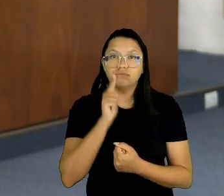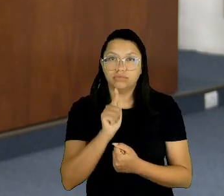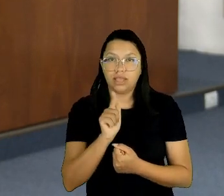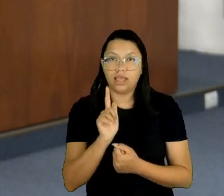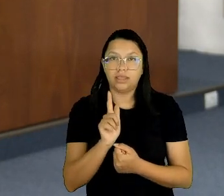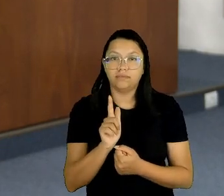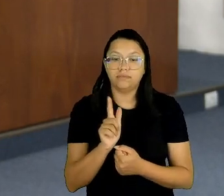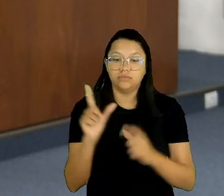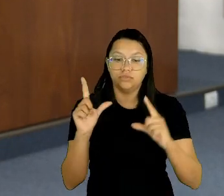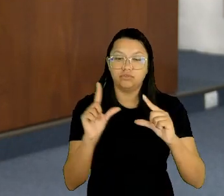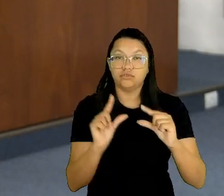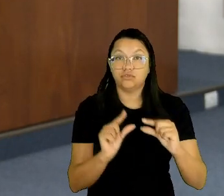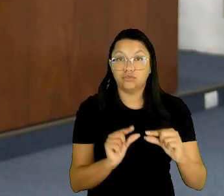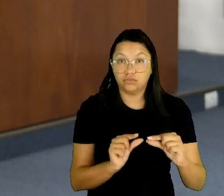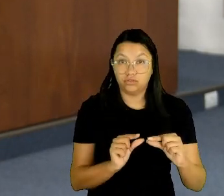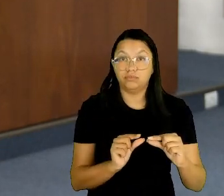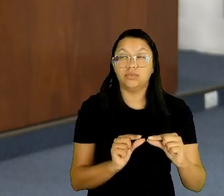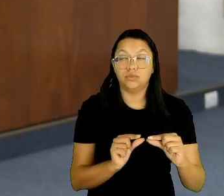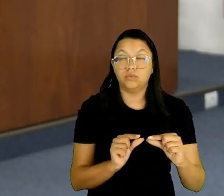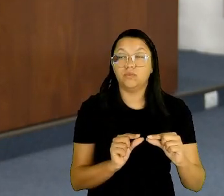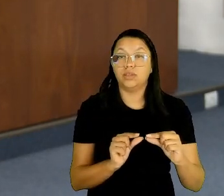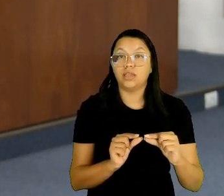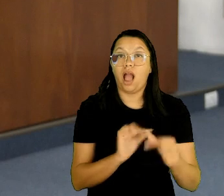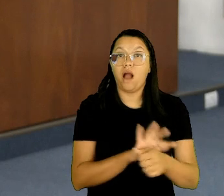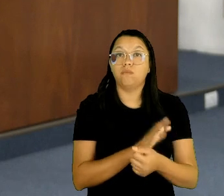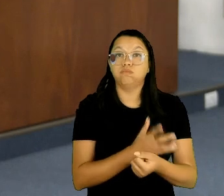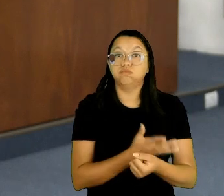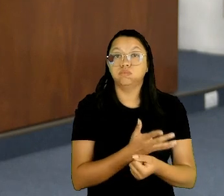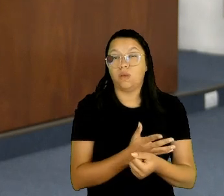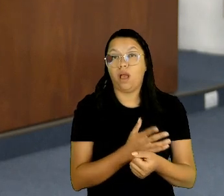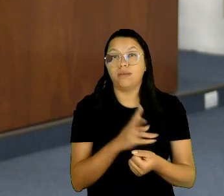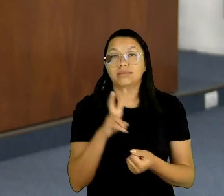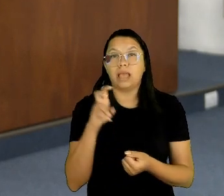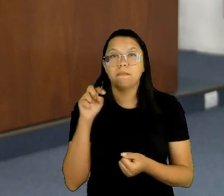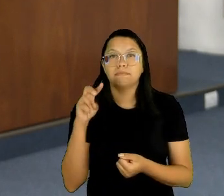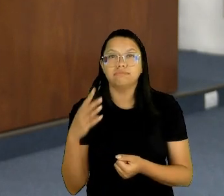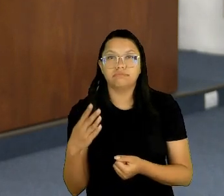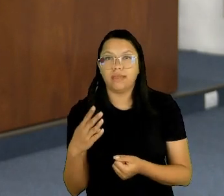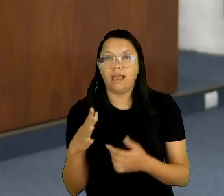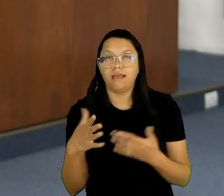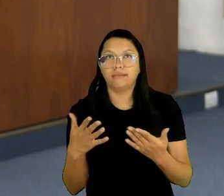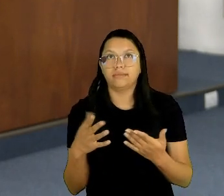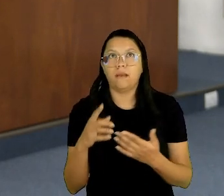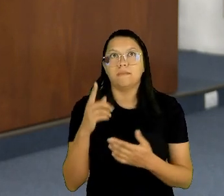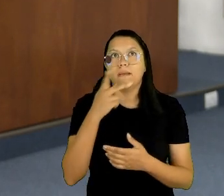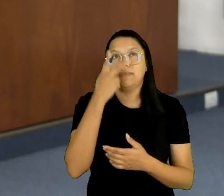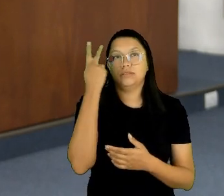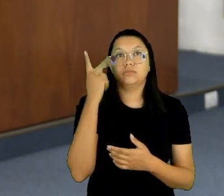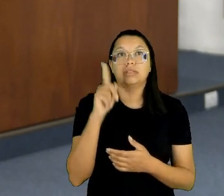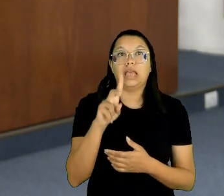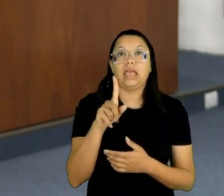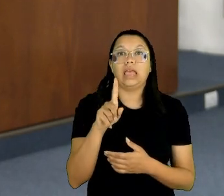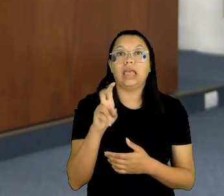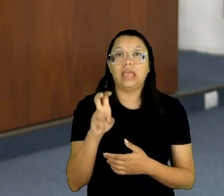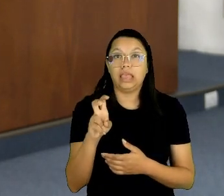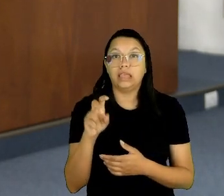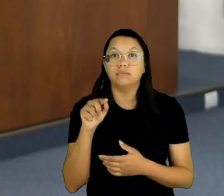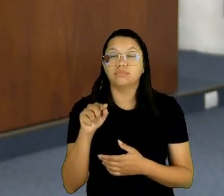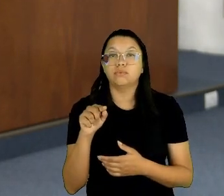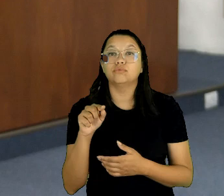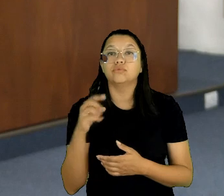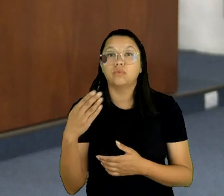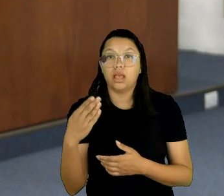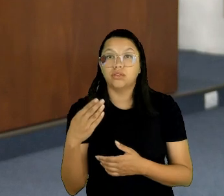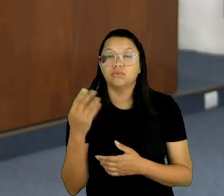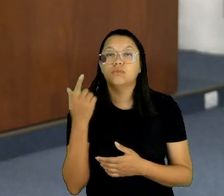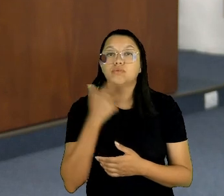peso, a gente consegue reduzir a pressão em quase 5 por 4. Então, o paciente que está com a pressão 15 por alguma coisa, quando a